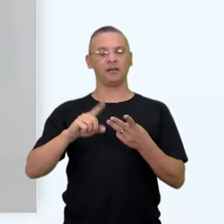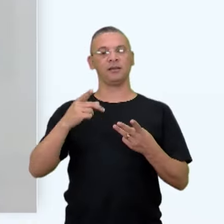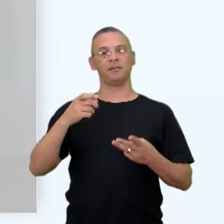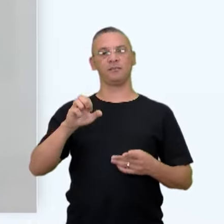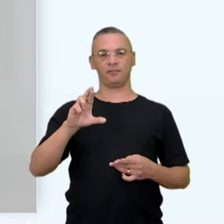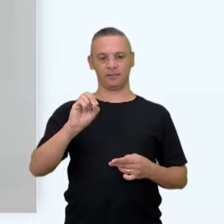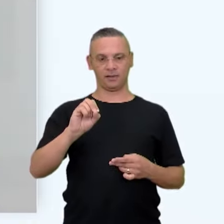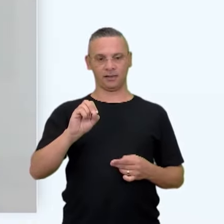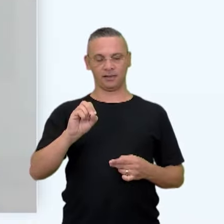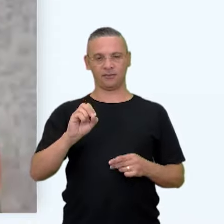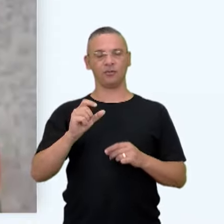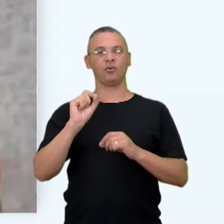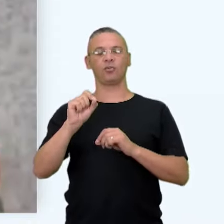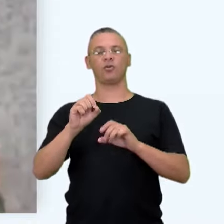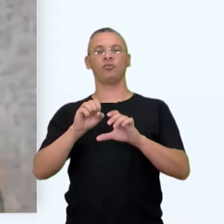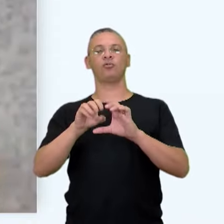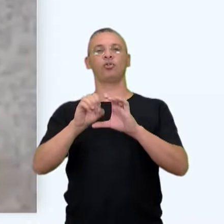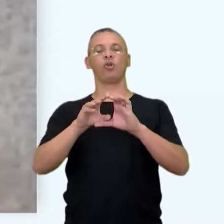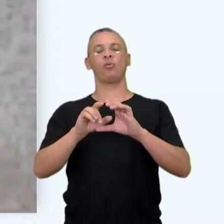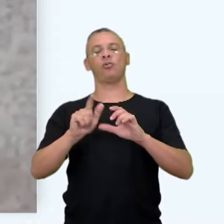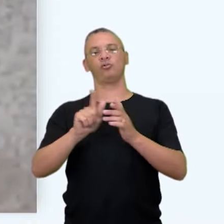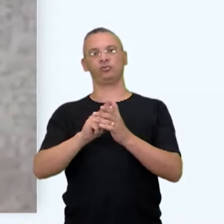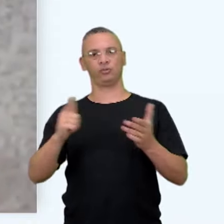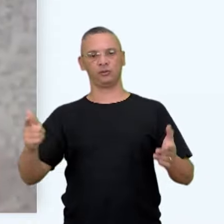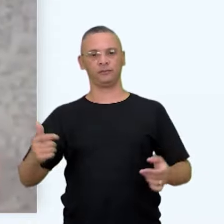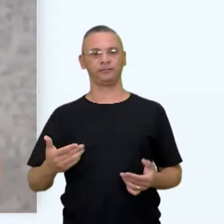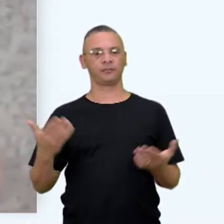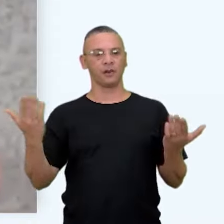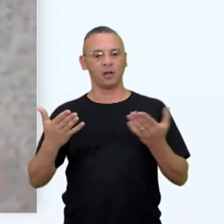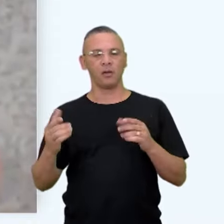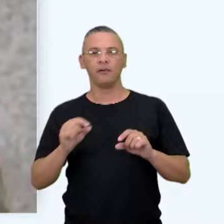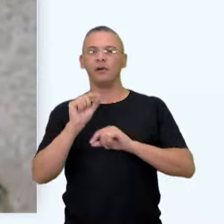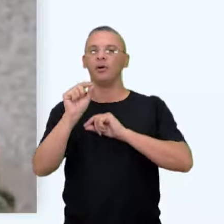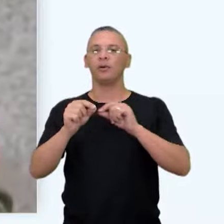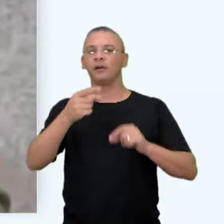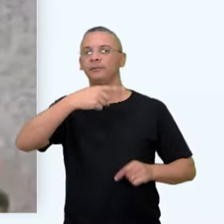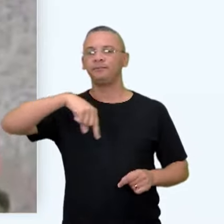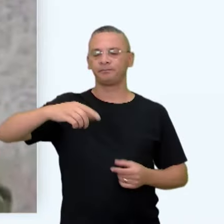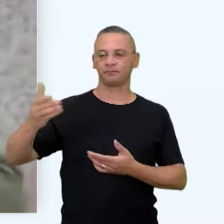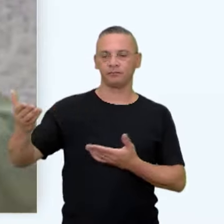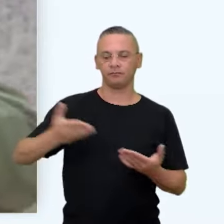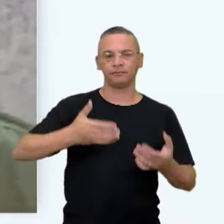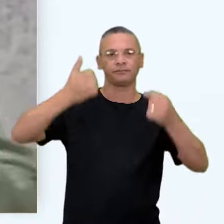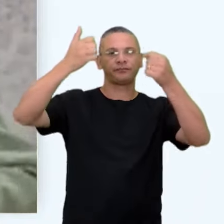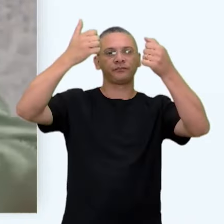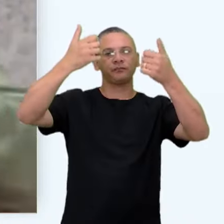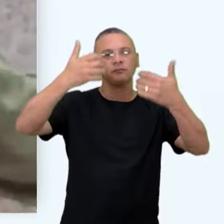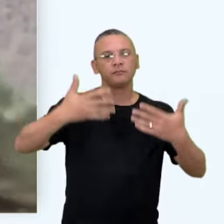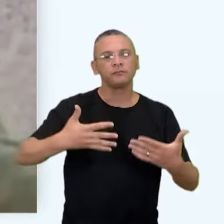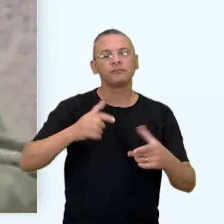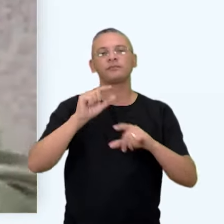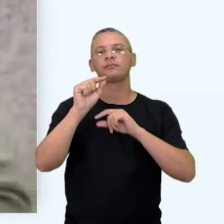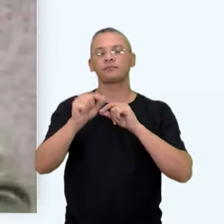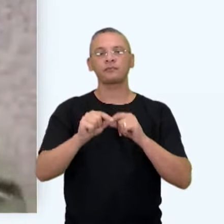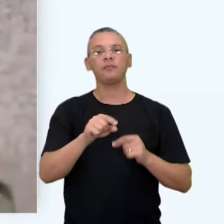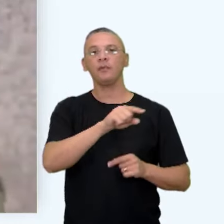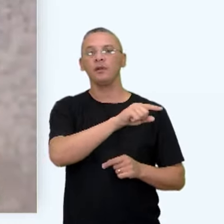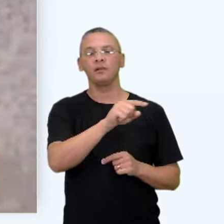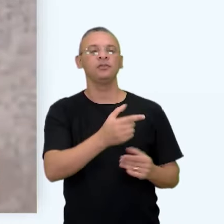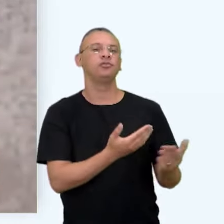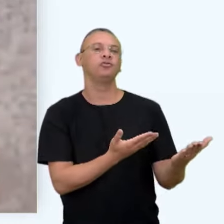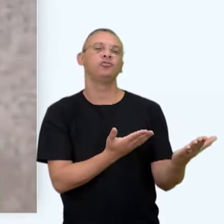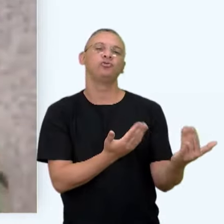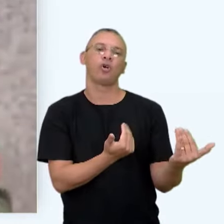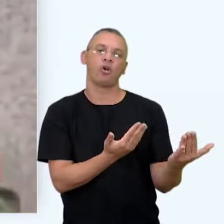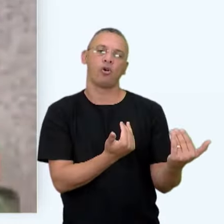executivo do jornal O Globo. Eu queria, nesse primeiro bloco, que nossos convidados, que são muito mais jovens do